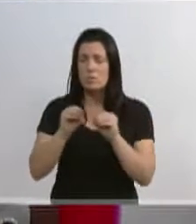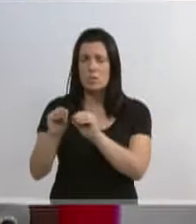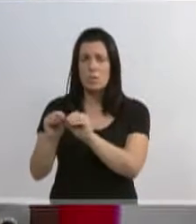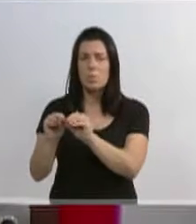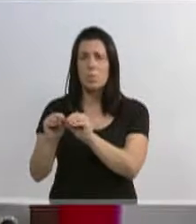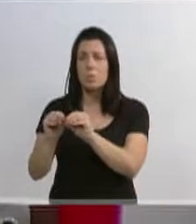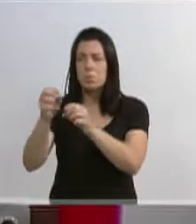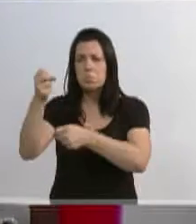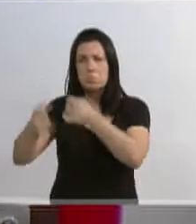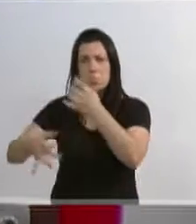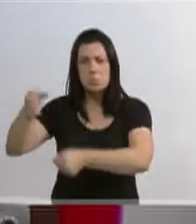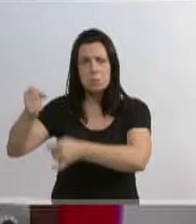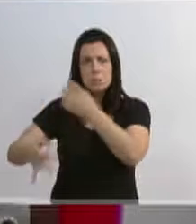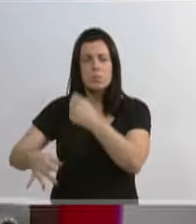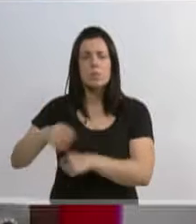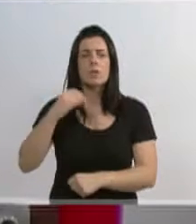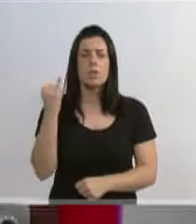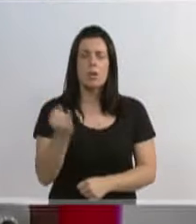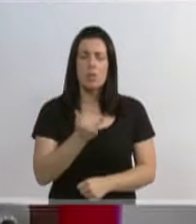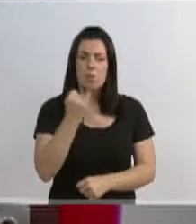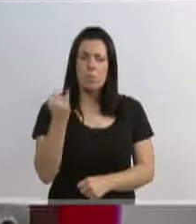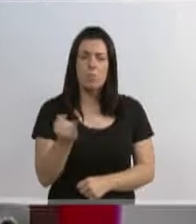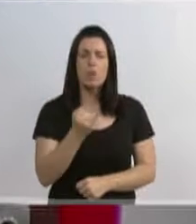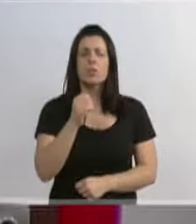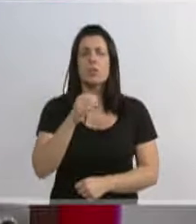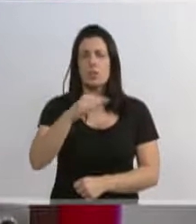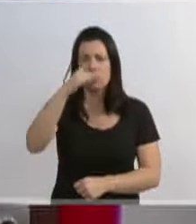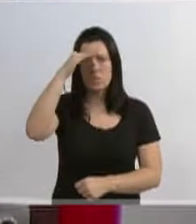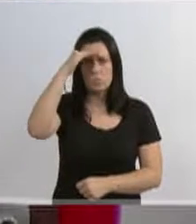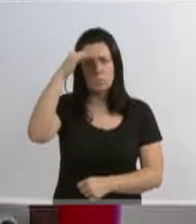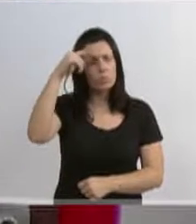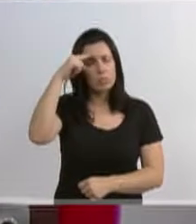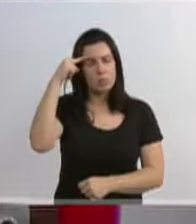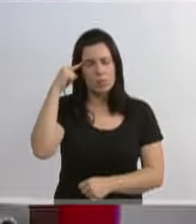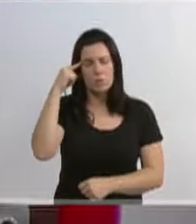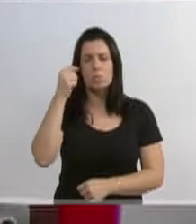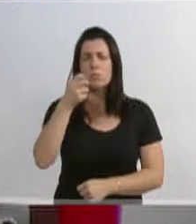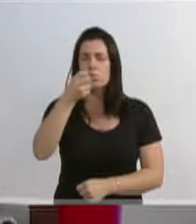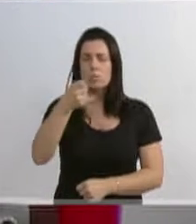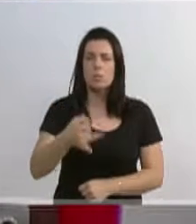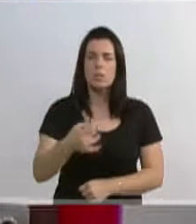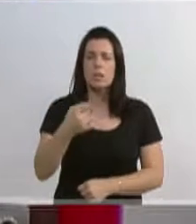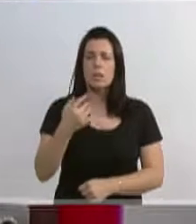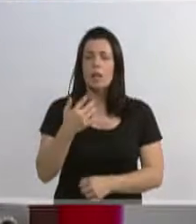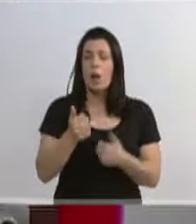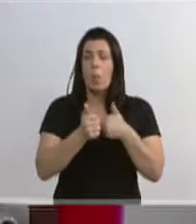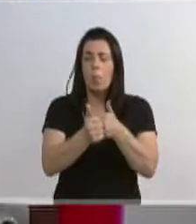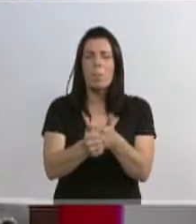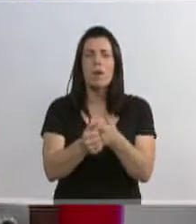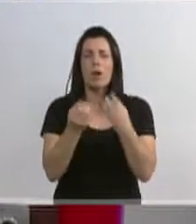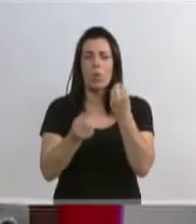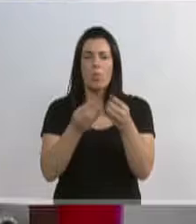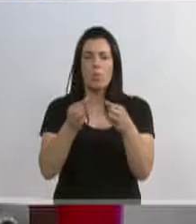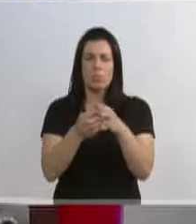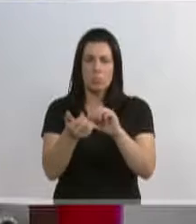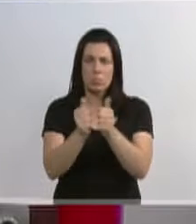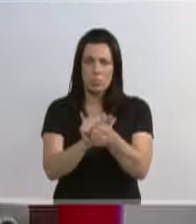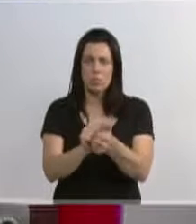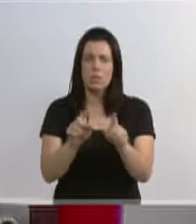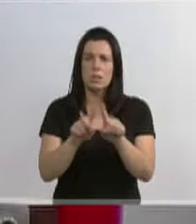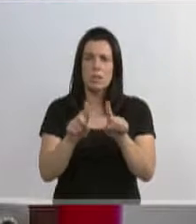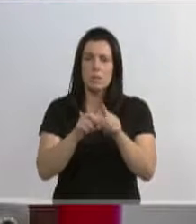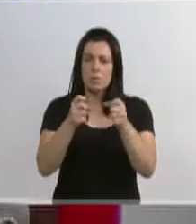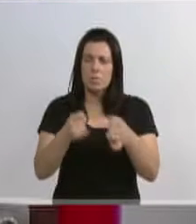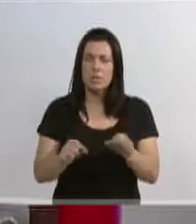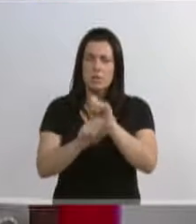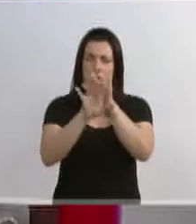esclarecimentos importantes também por parte do vereador Ito, que também acompanha de perto a vida do Blumenau Esporte Clube, e os esclarecimentos dados aqui